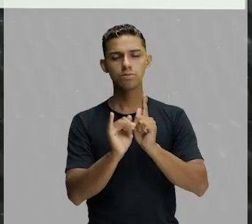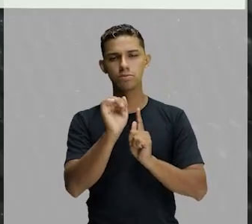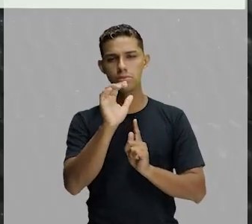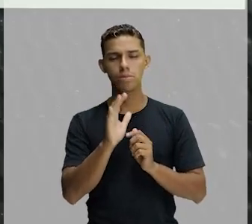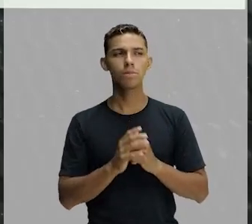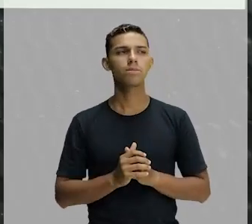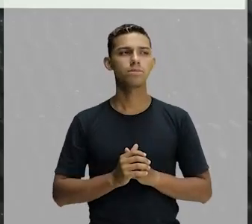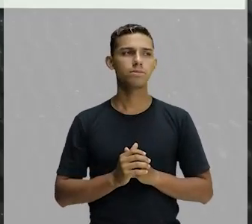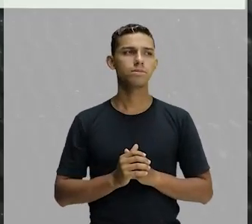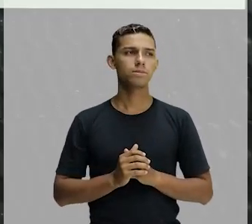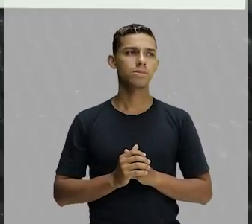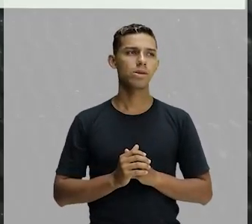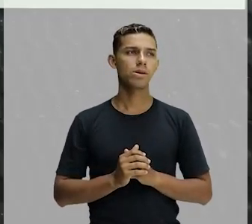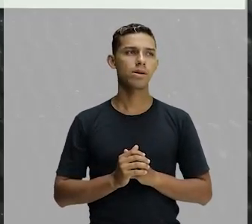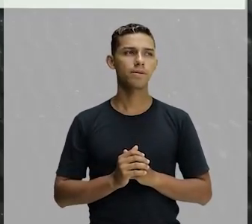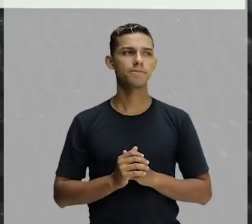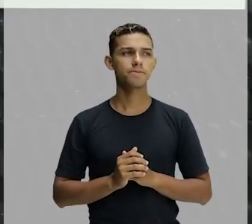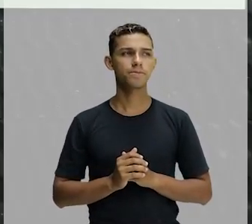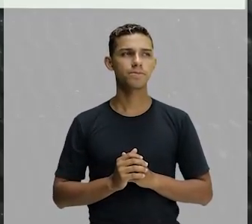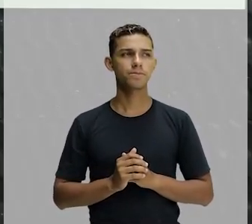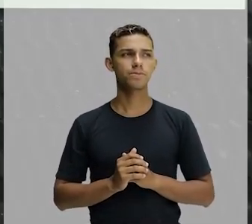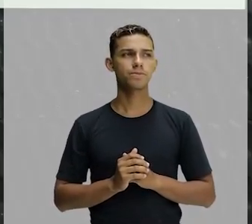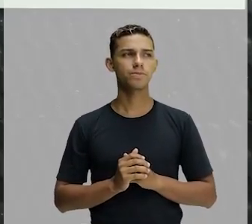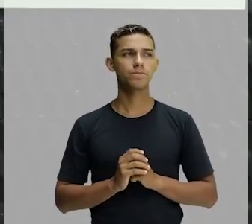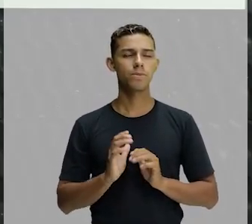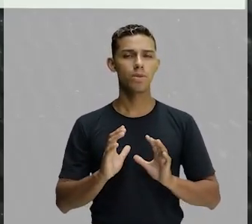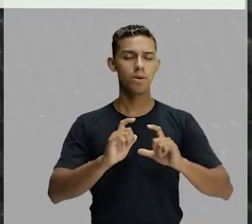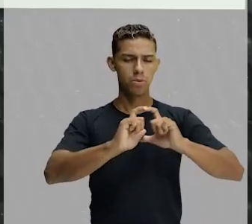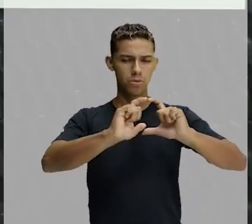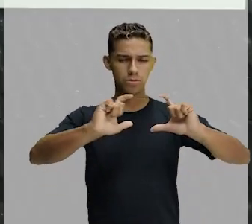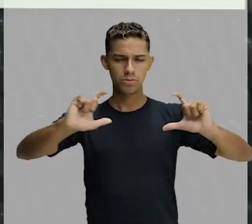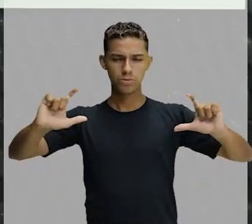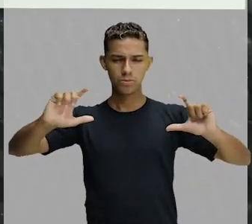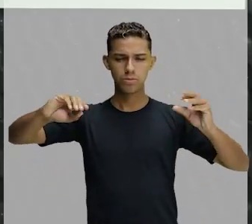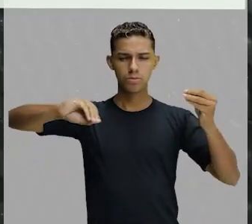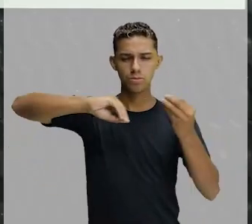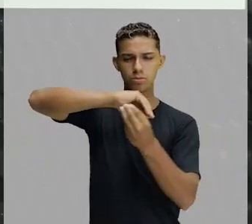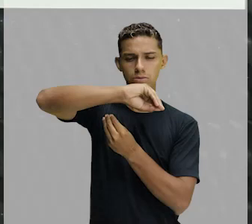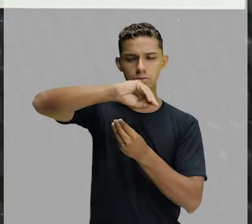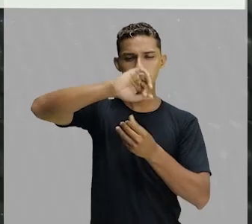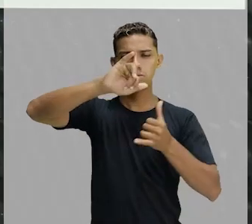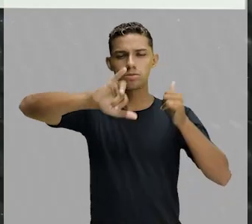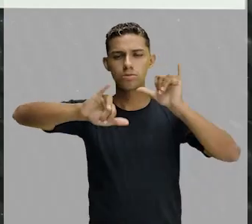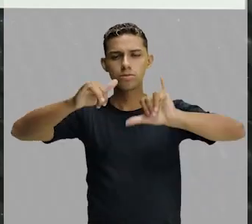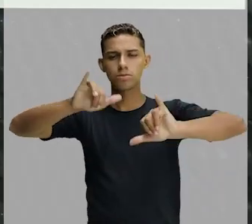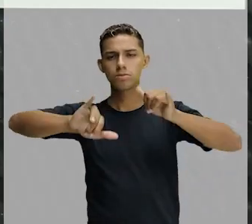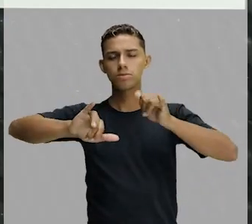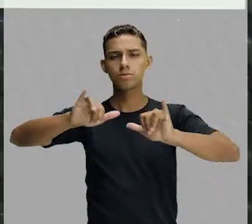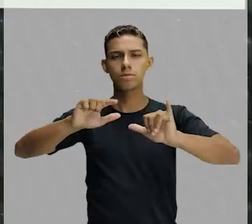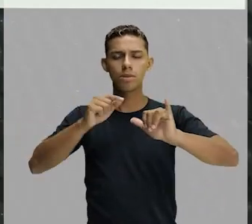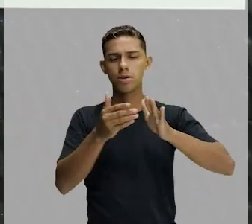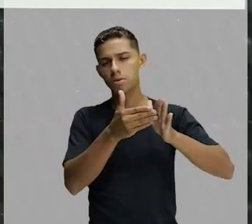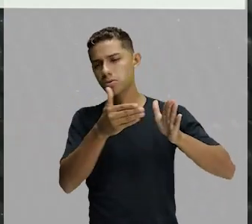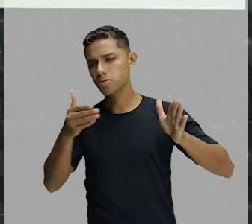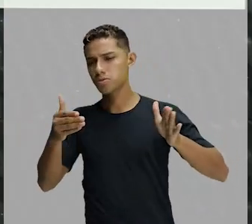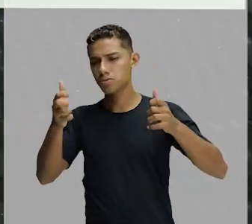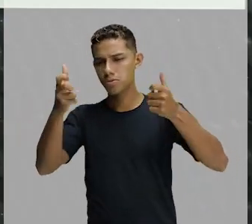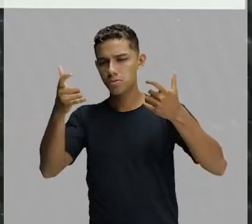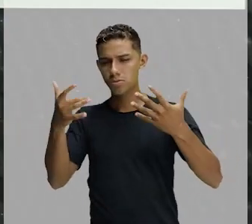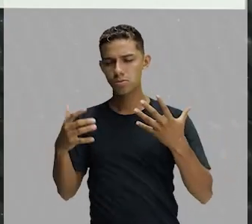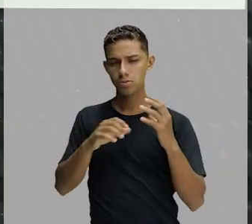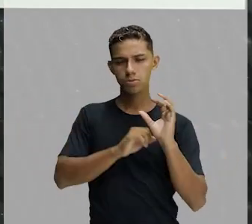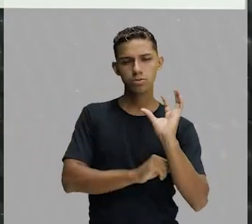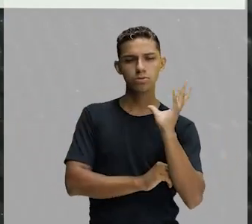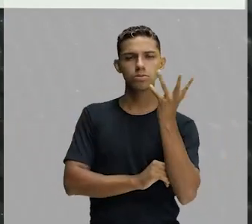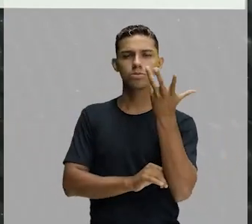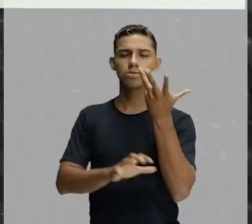aqui analisar a reação química da fotossíntese. Percebam que durante o processo fotossintético, eu estou